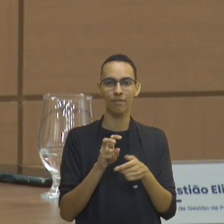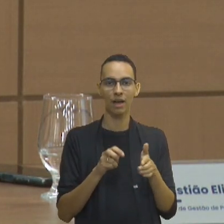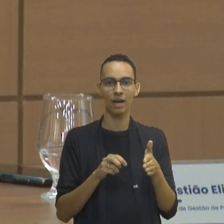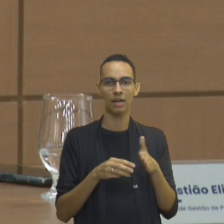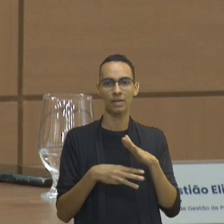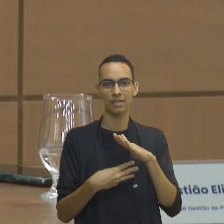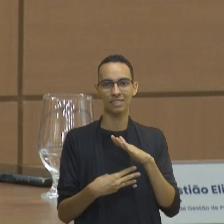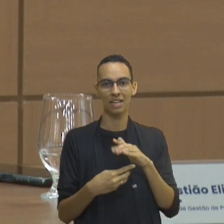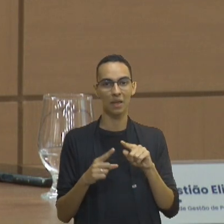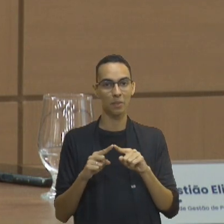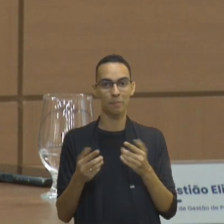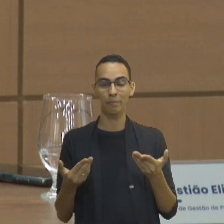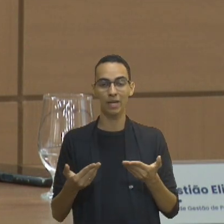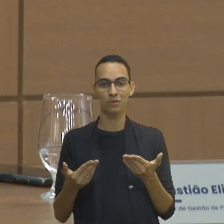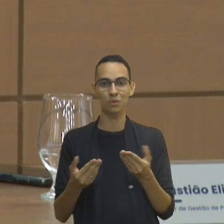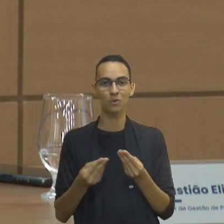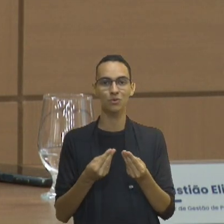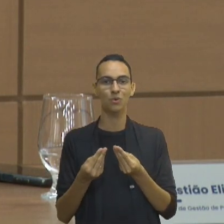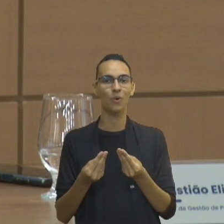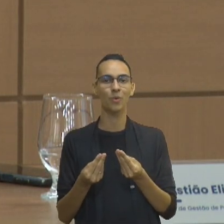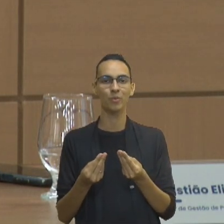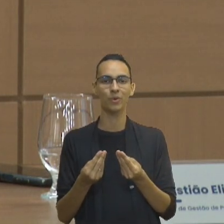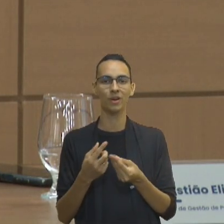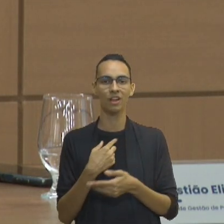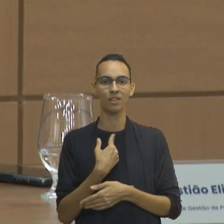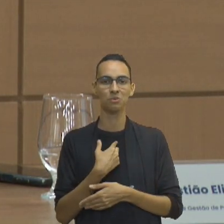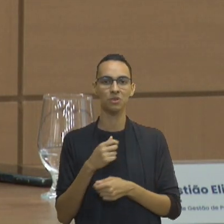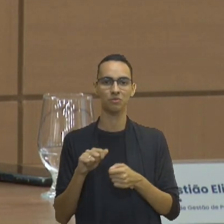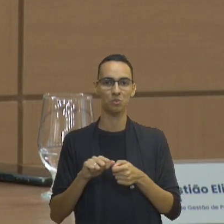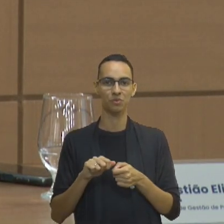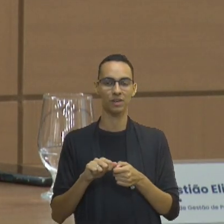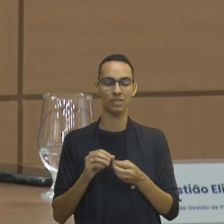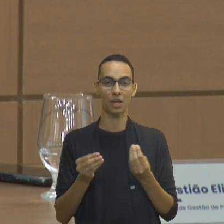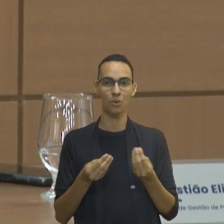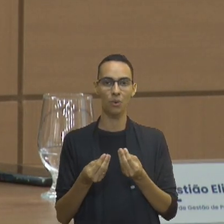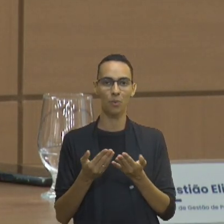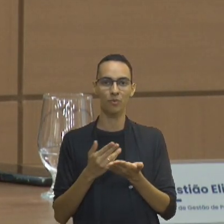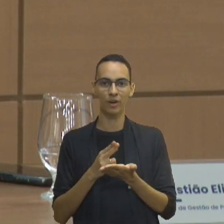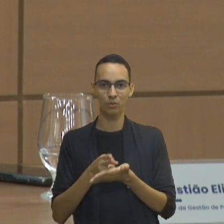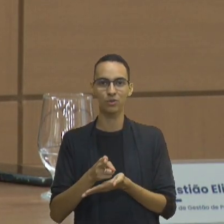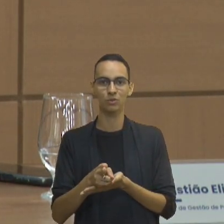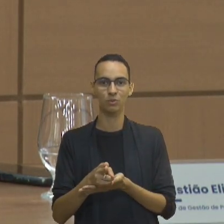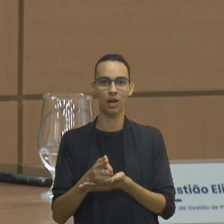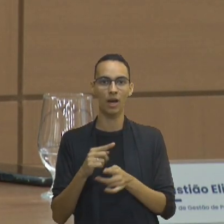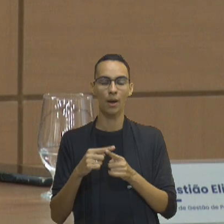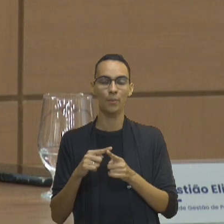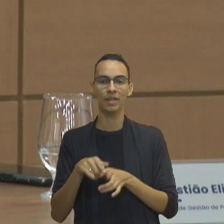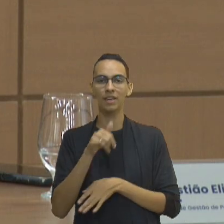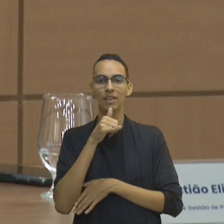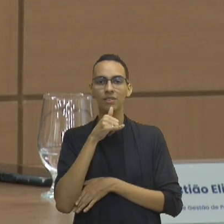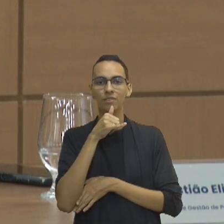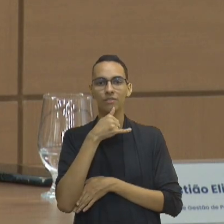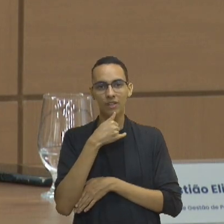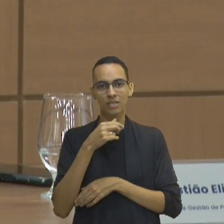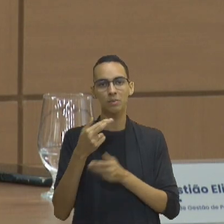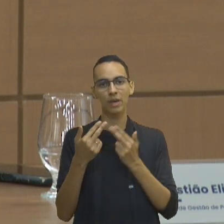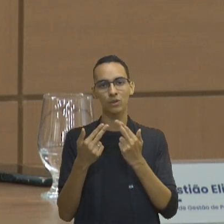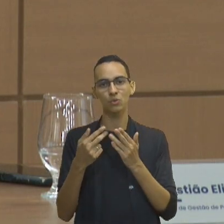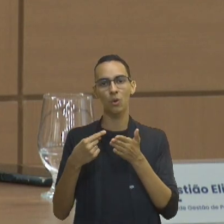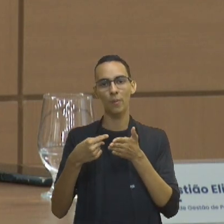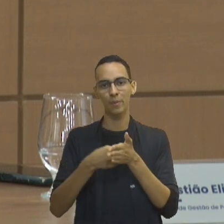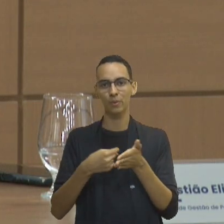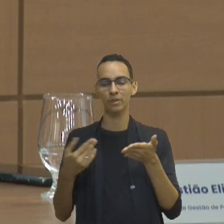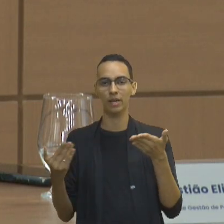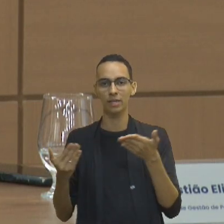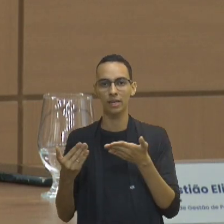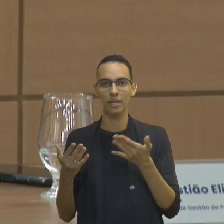arroxo orçamentário, né, qual é o segmento que também terá, né, infelizmente, como foi já perguntado aqui, certo?